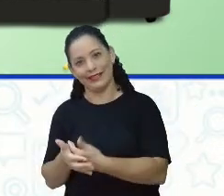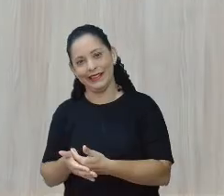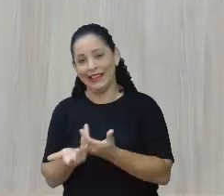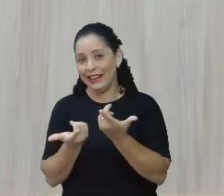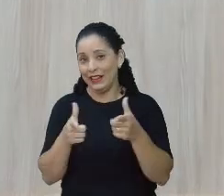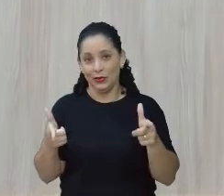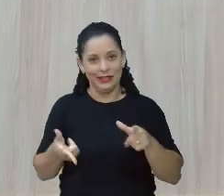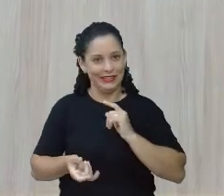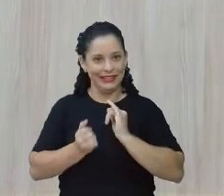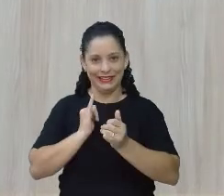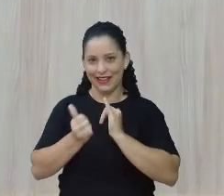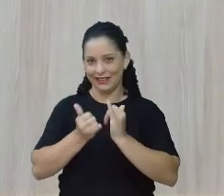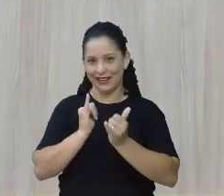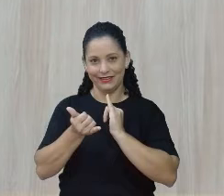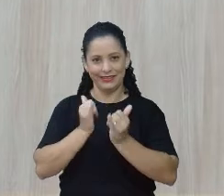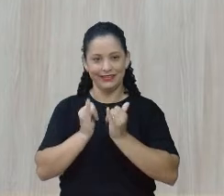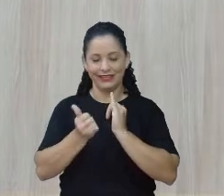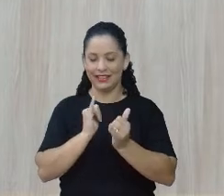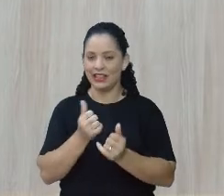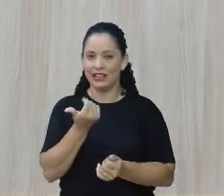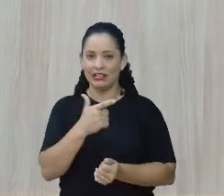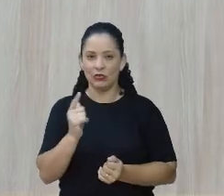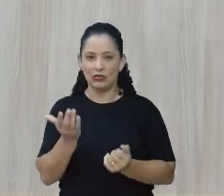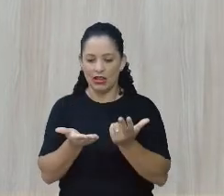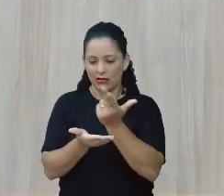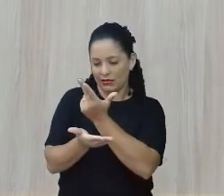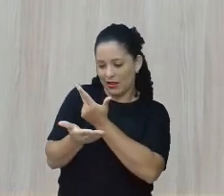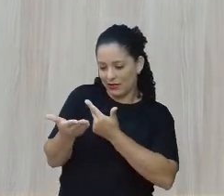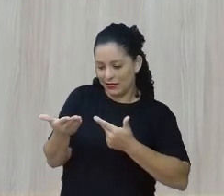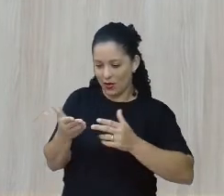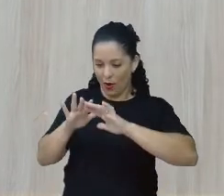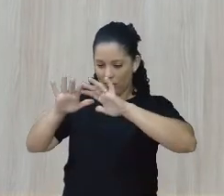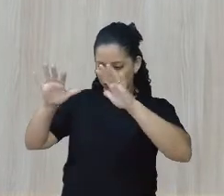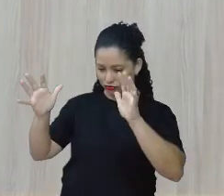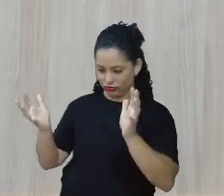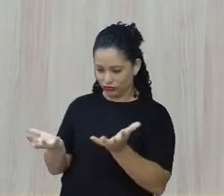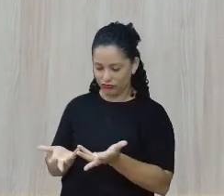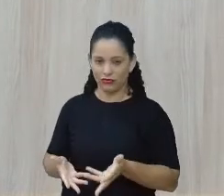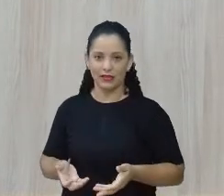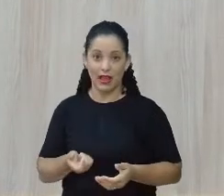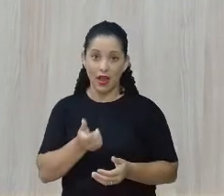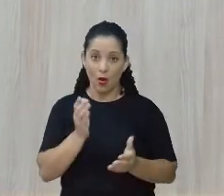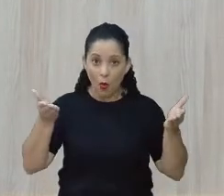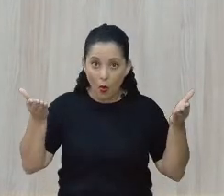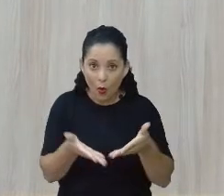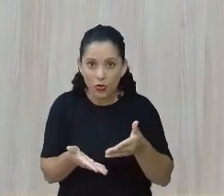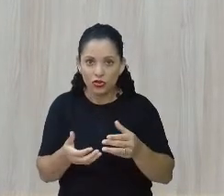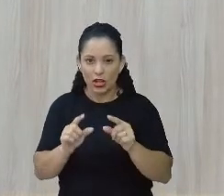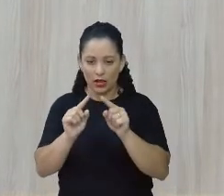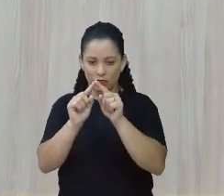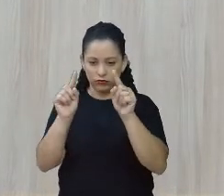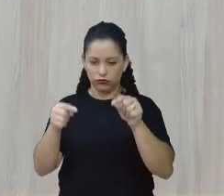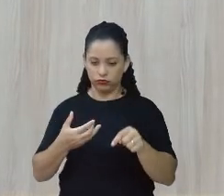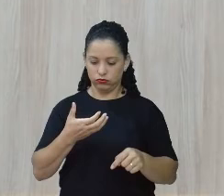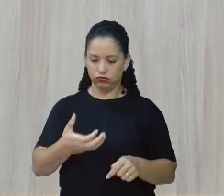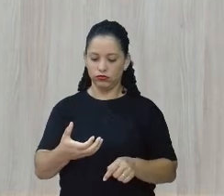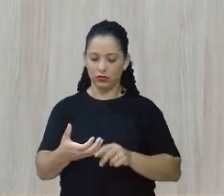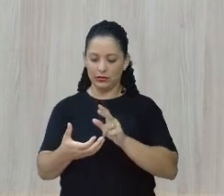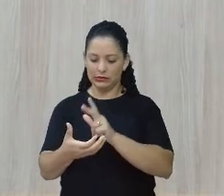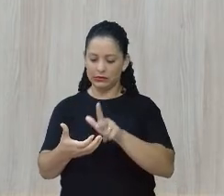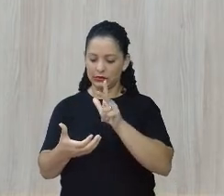tinha internet. Ele não tinha o design que a gente tem hoje, que é só uma telinha e a gente sai clicando lá, é bem